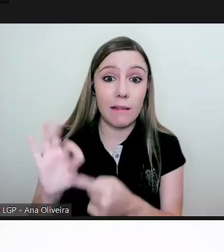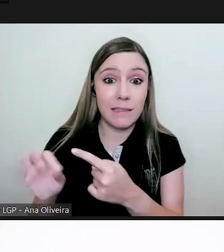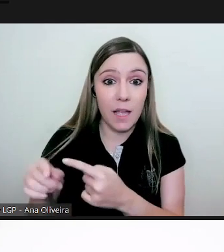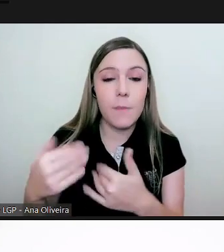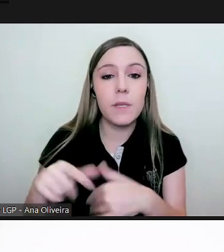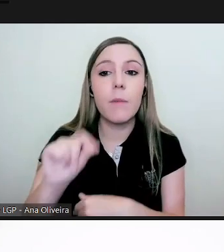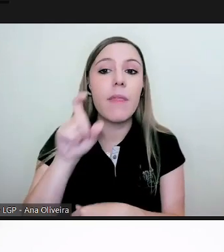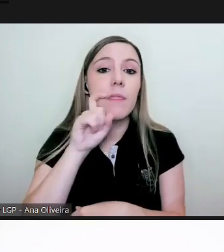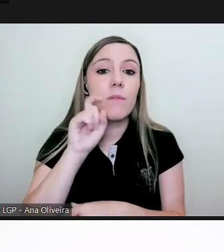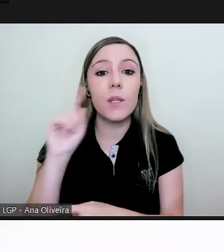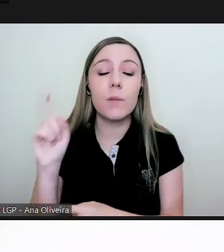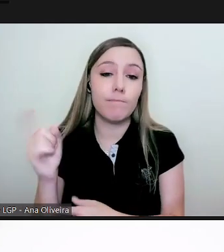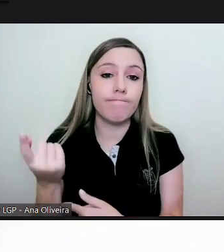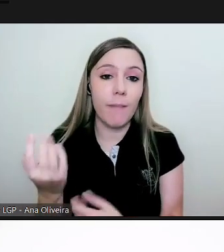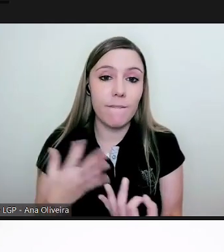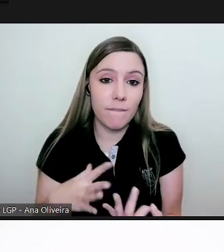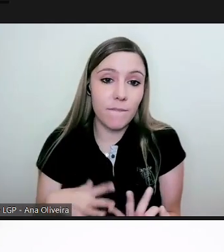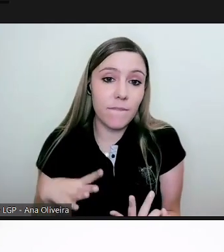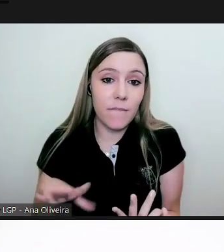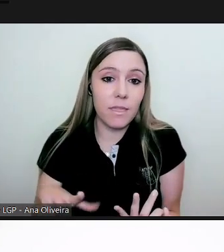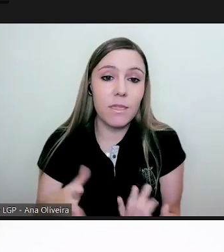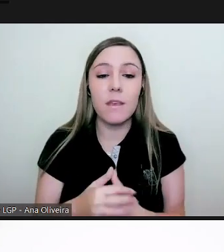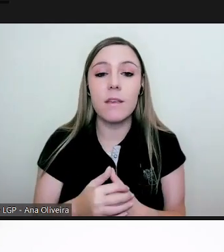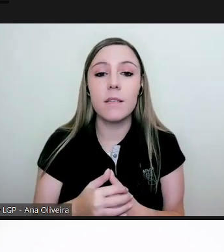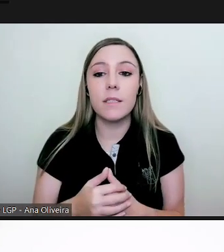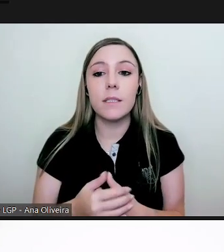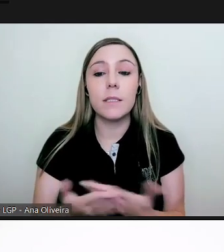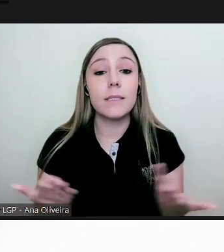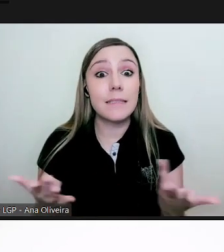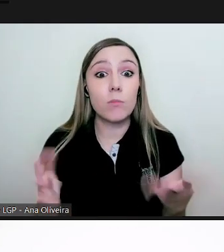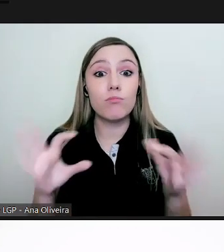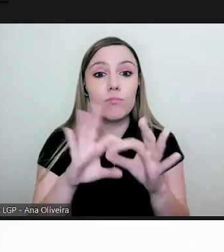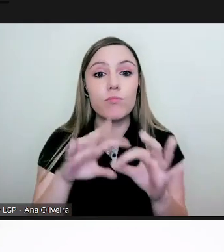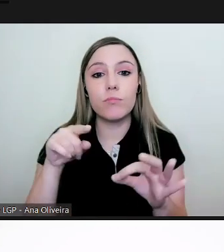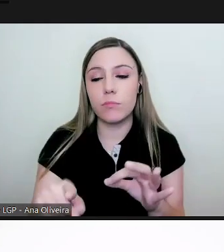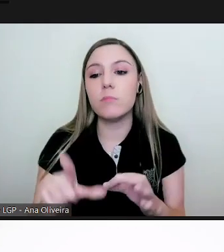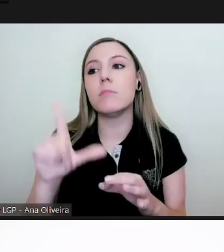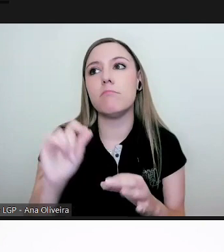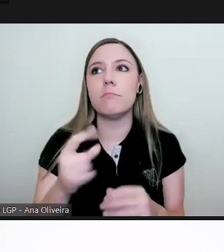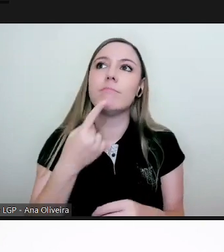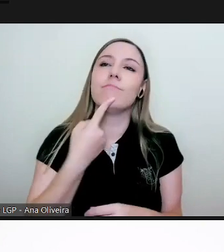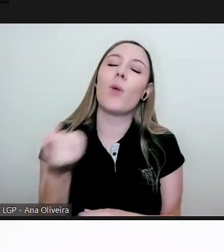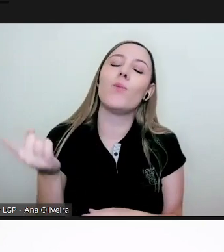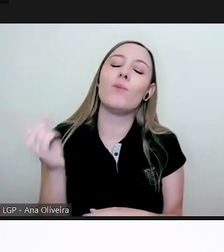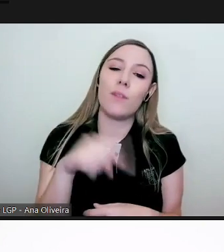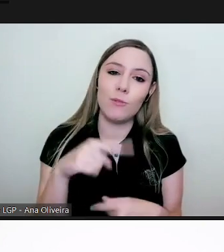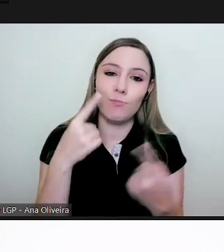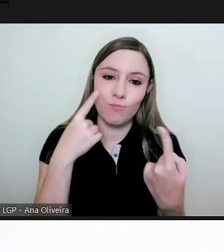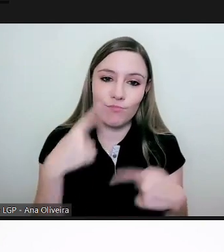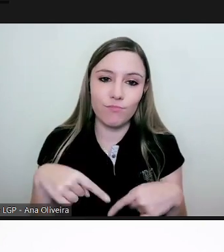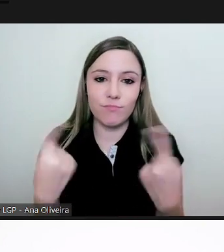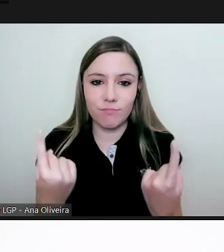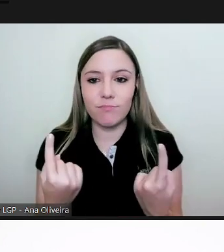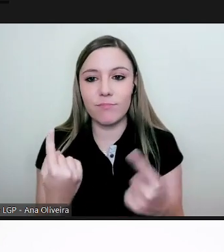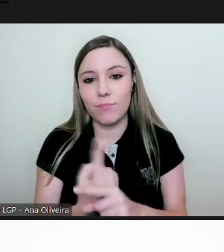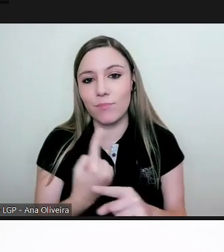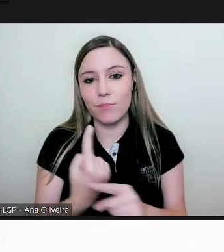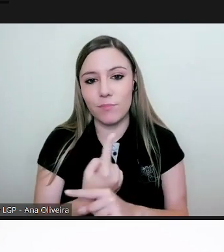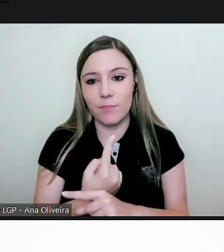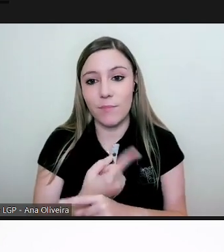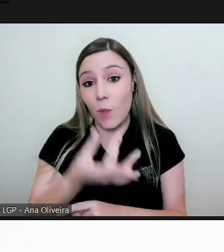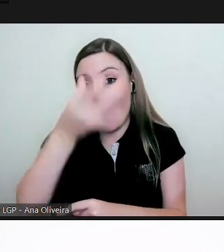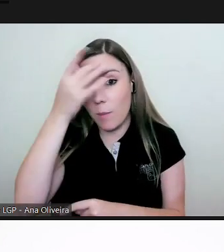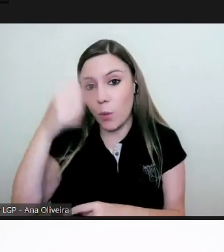a proteger. Portanto, reportando isto, estamos mais uma vez a dar conta do que deve ser, na nossa